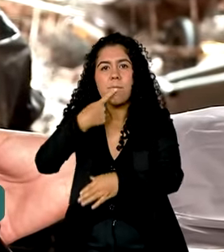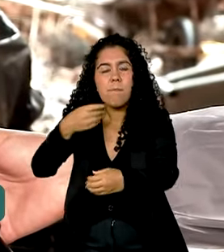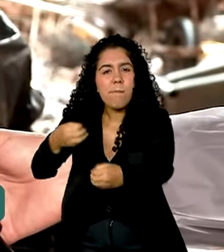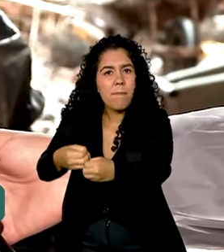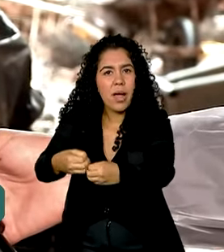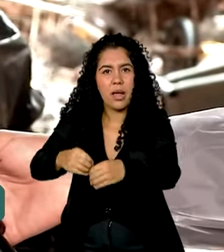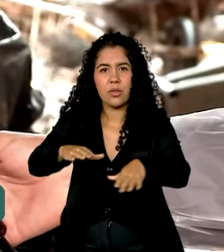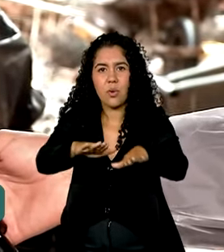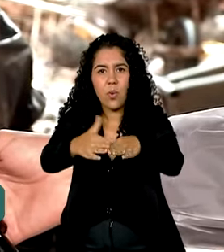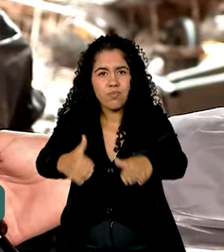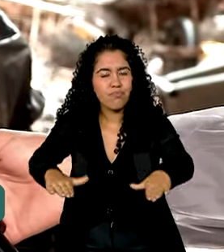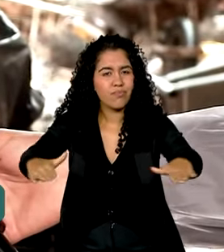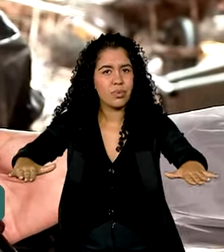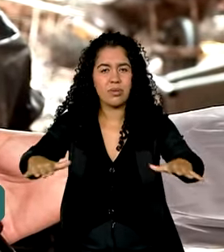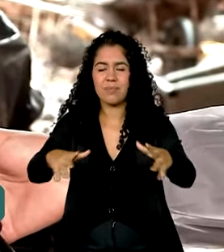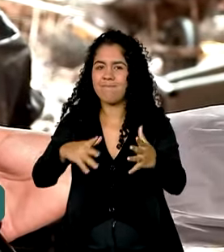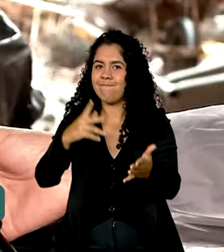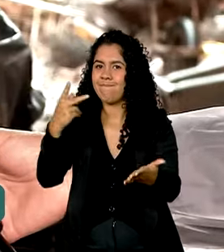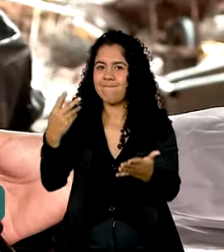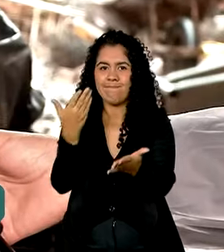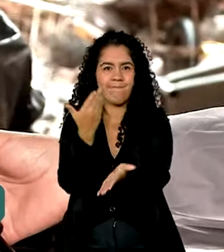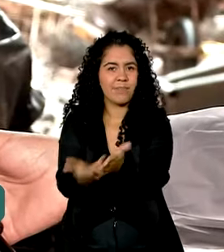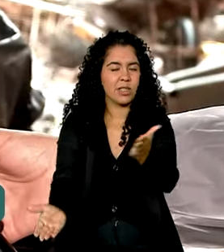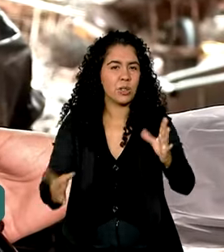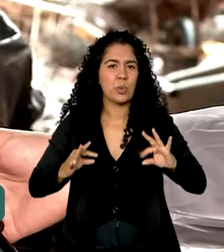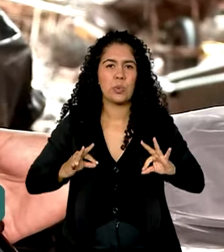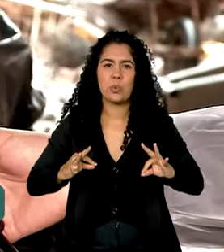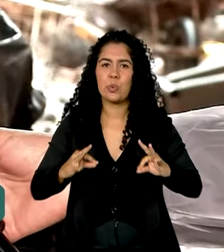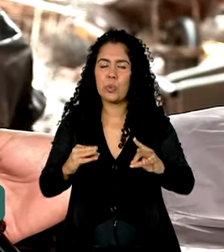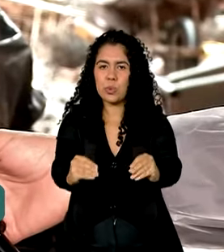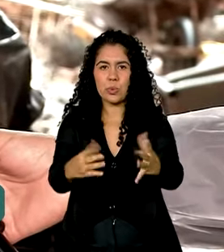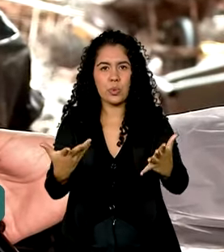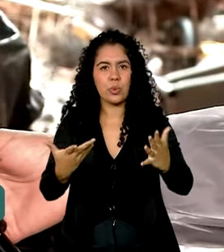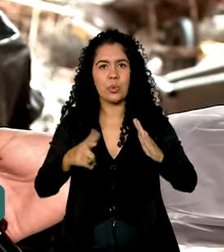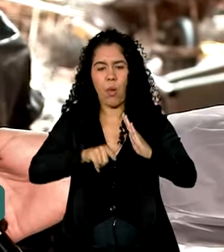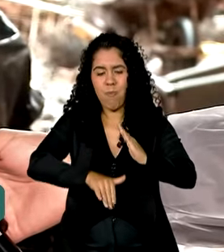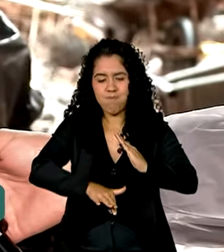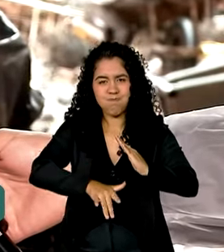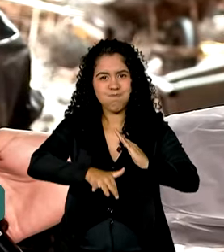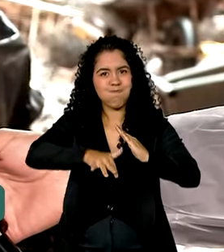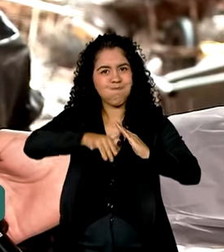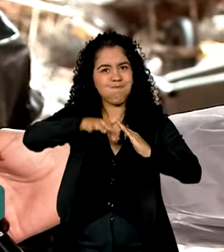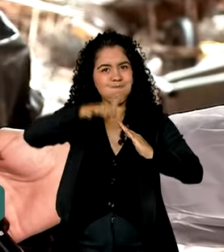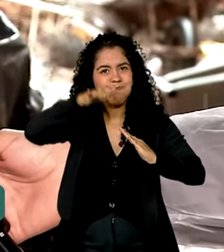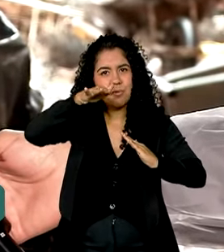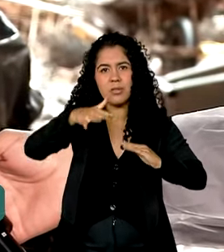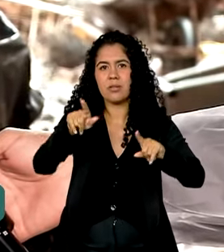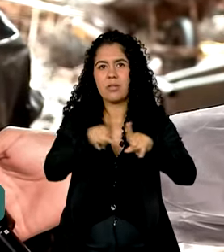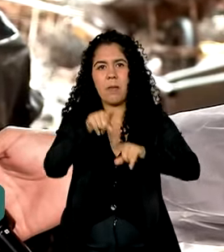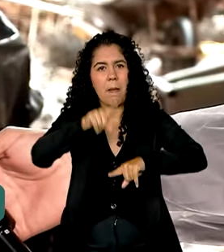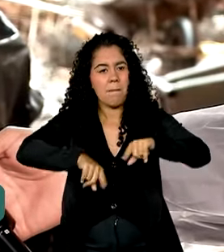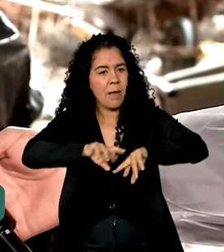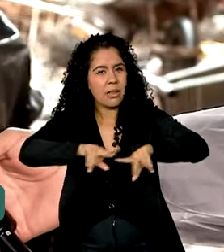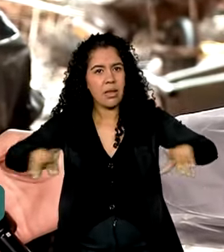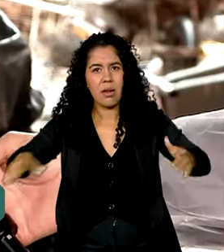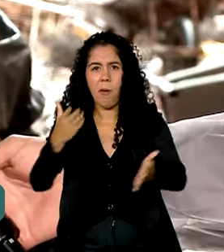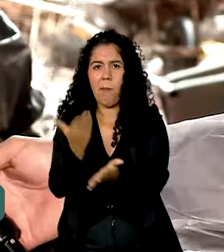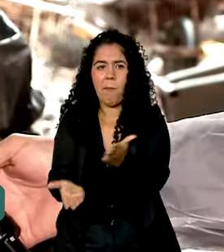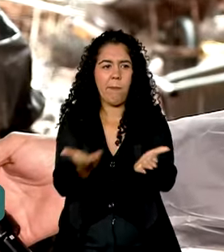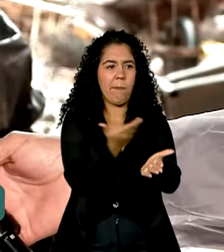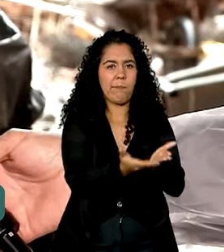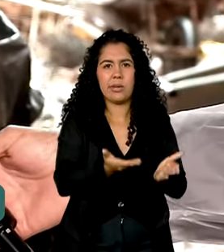foi tudo, né? Desabou tudo. Soterrou as ferramentas dele, perdeu praticamente